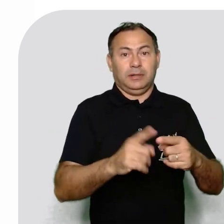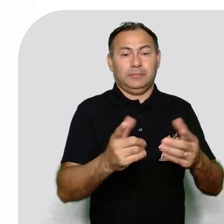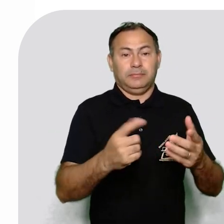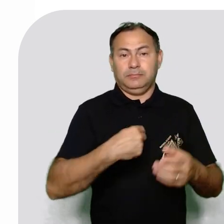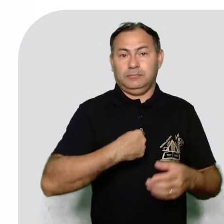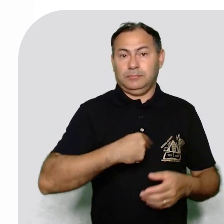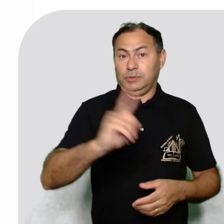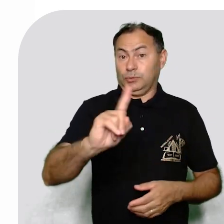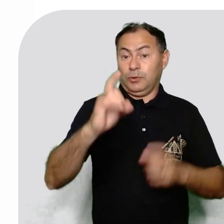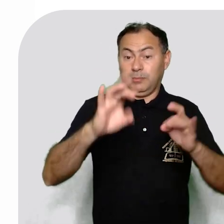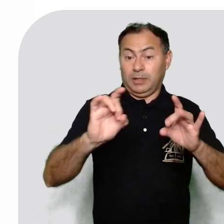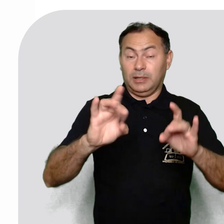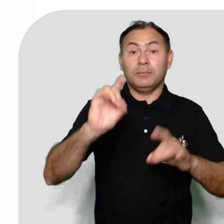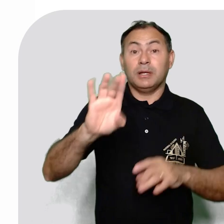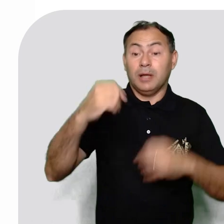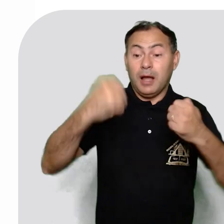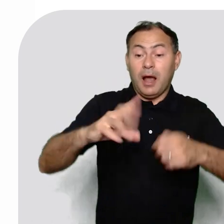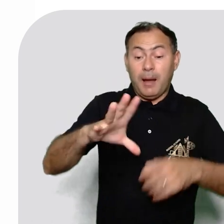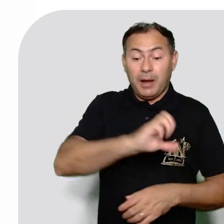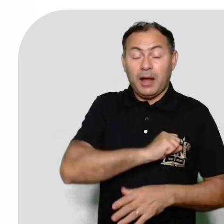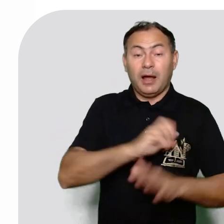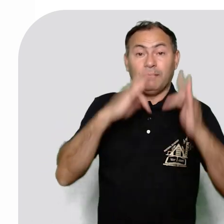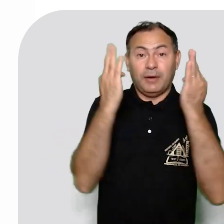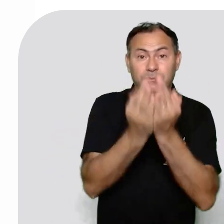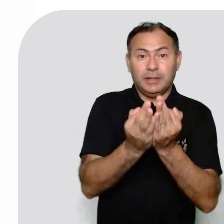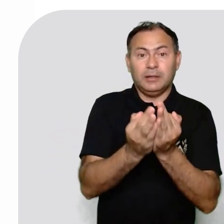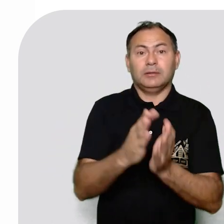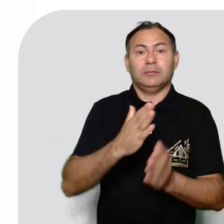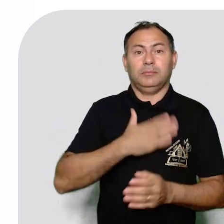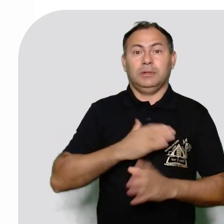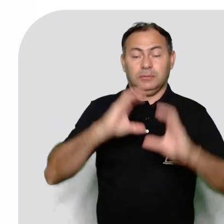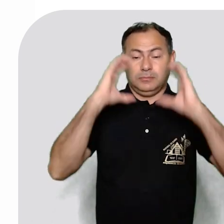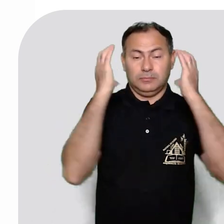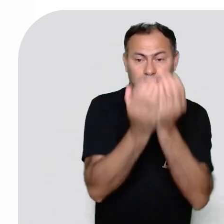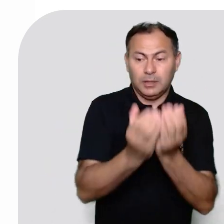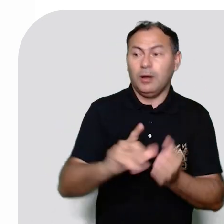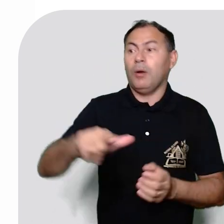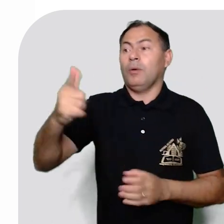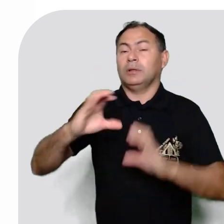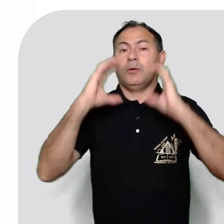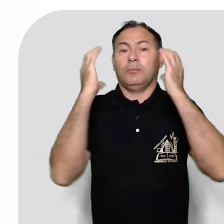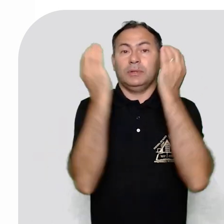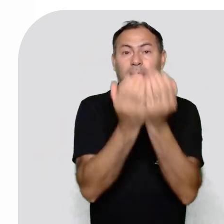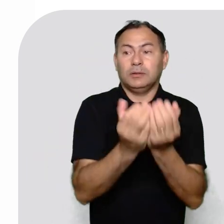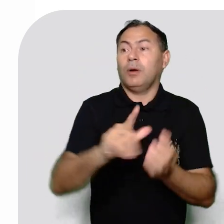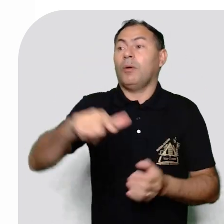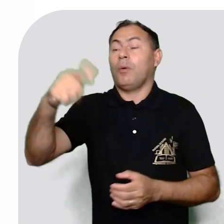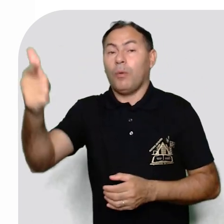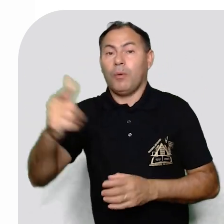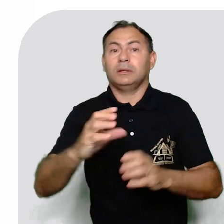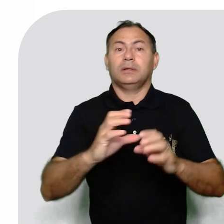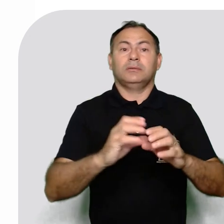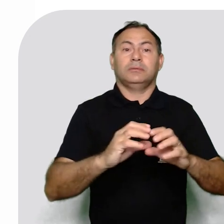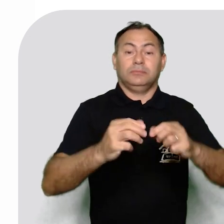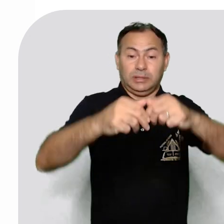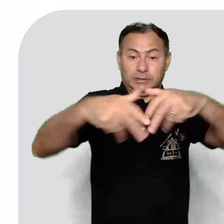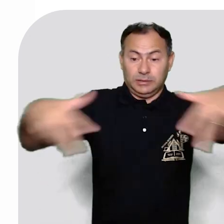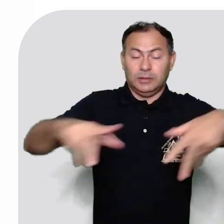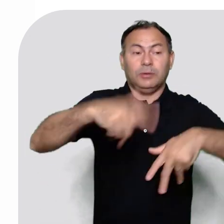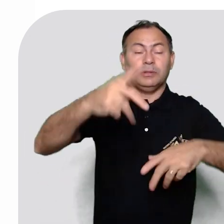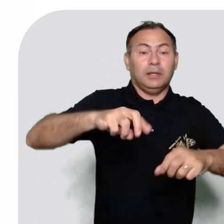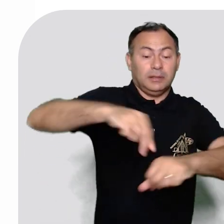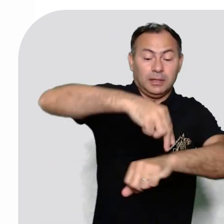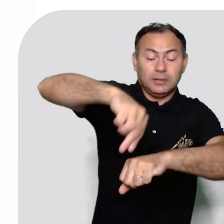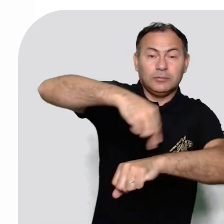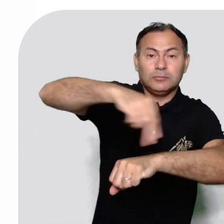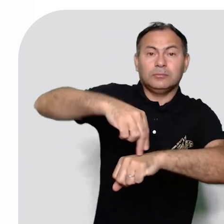eu não só preciso amar o da minha família, os da minha comunidade, o da outra comunidade, o da outra etnia, o da outra